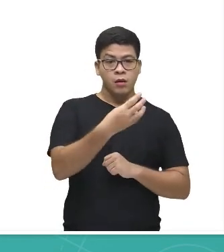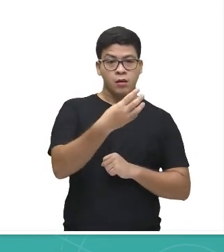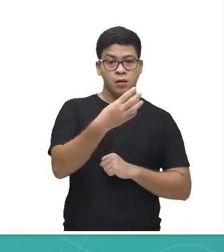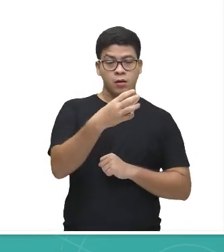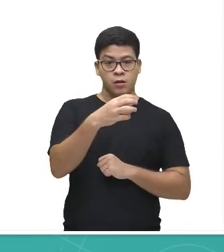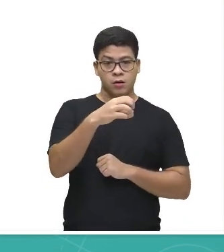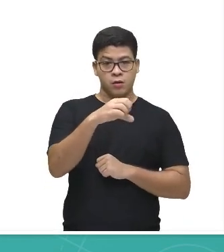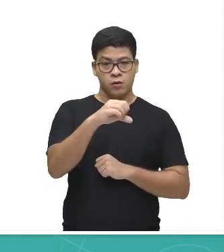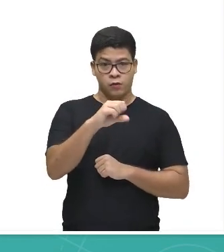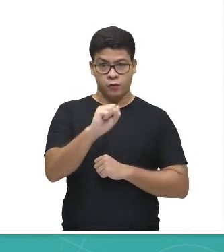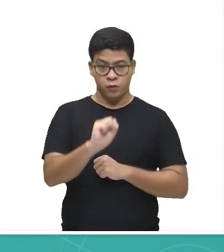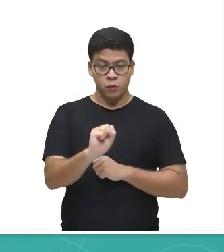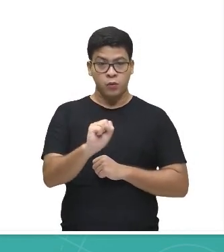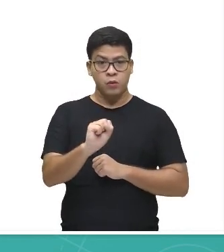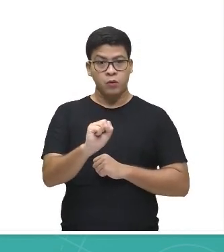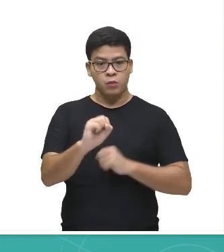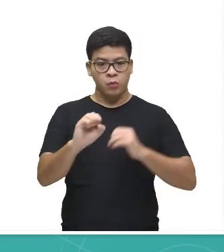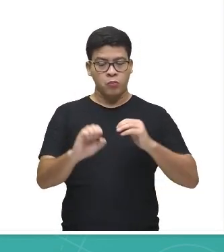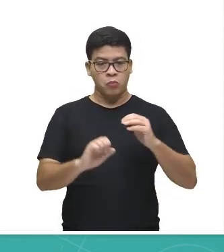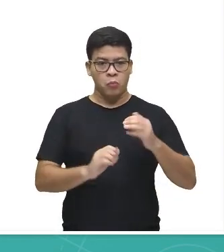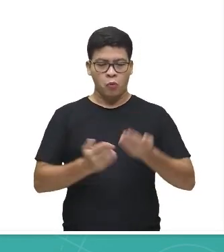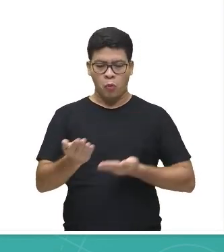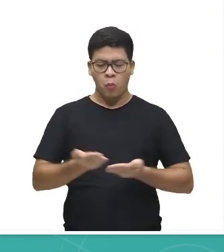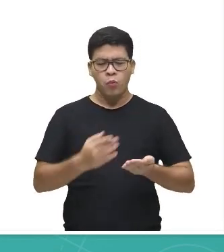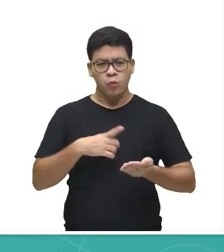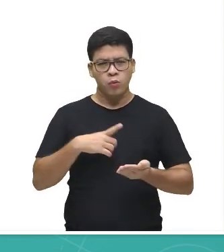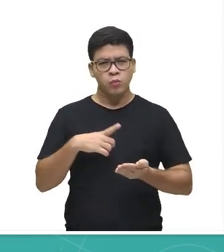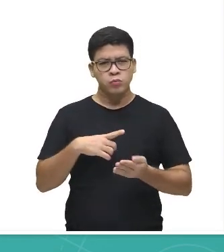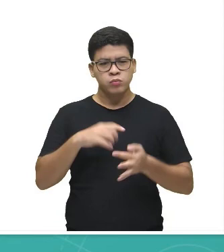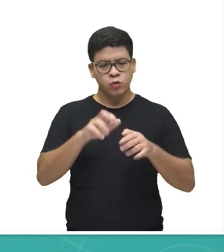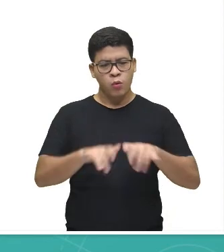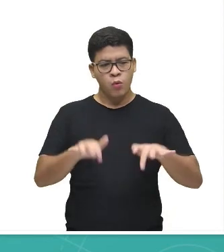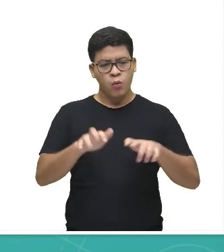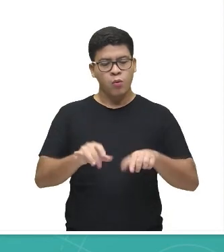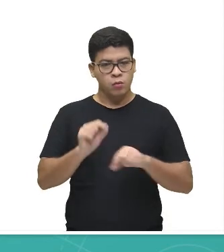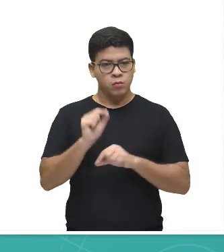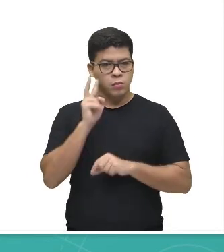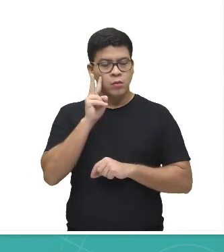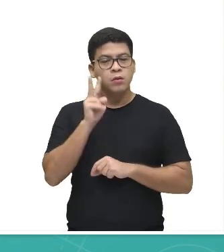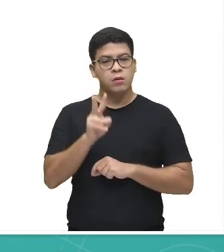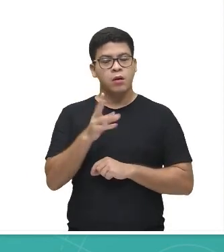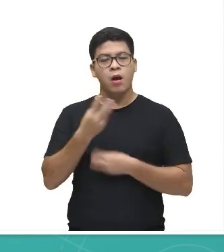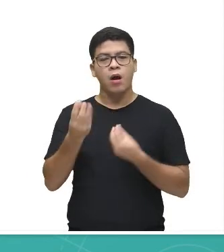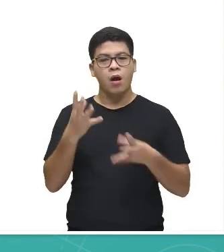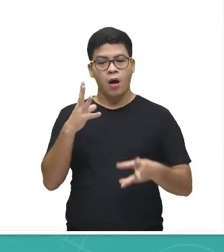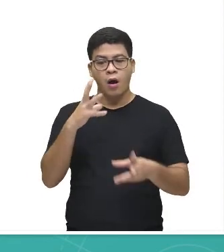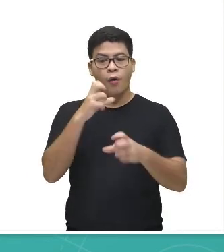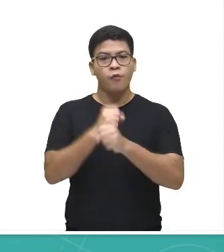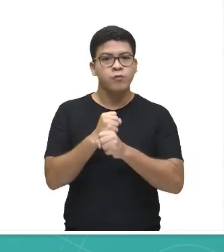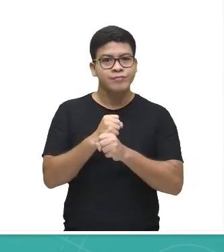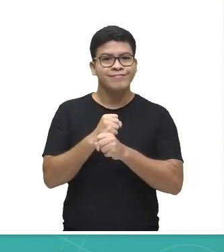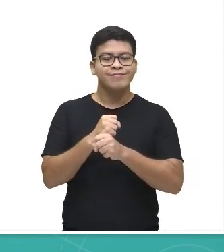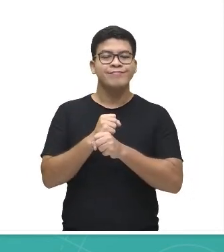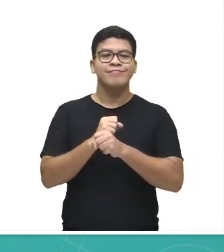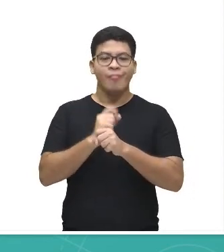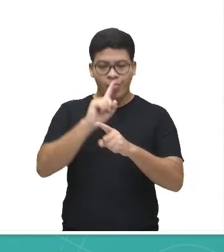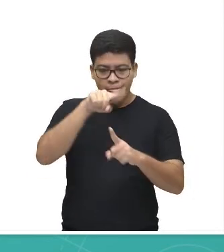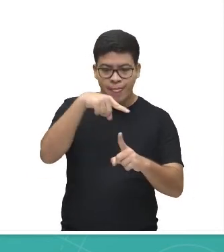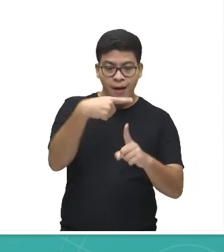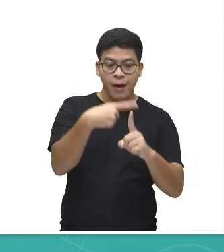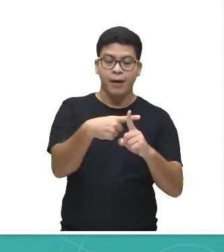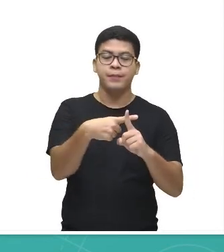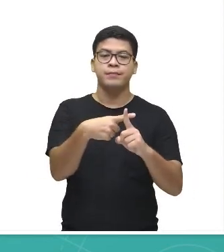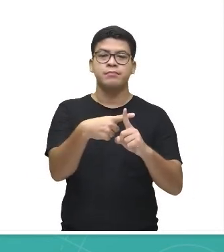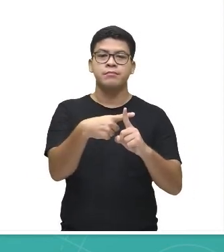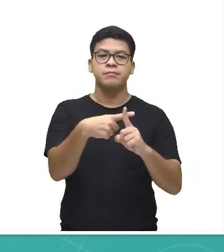nessa empresa. Então, a gente já viu que é uma operação de adição, porque ele quer saber o total. Ele não está tirando um